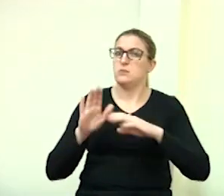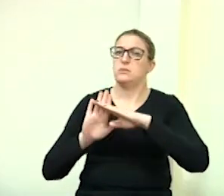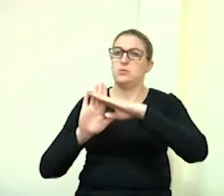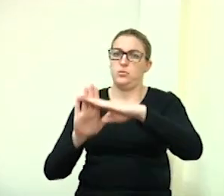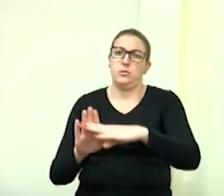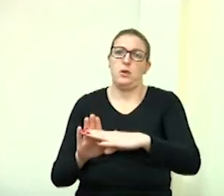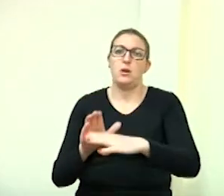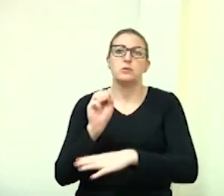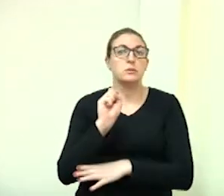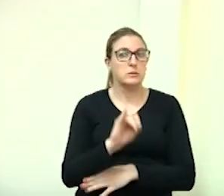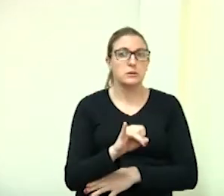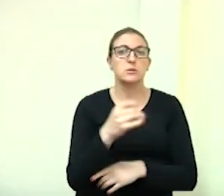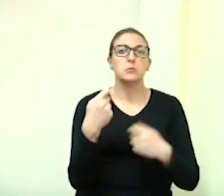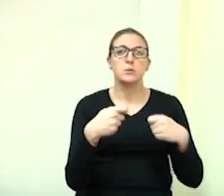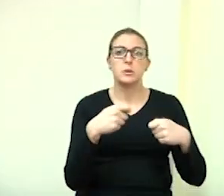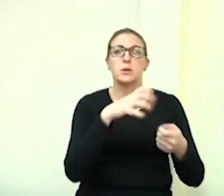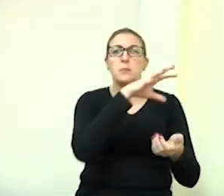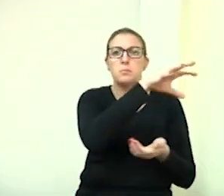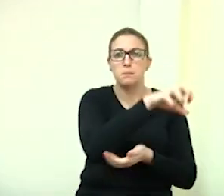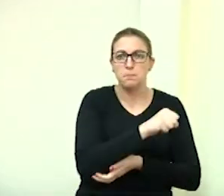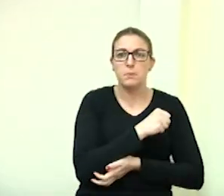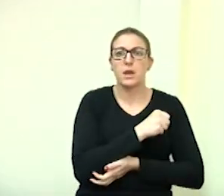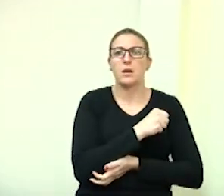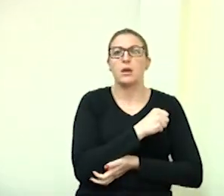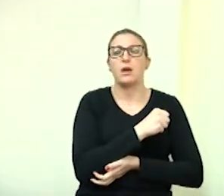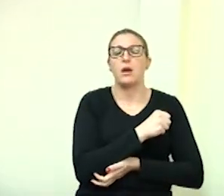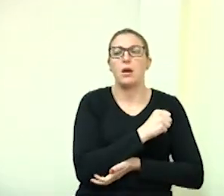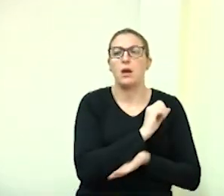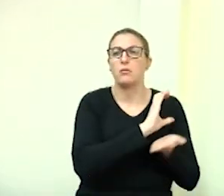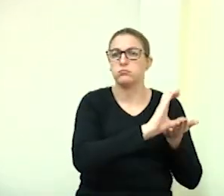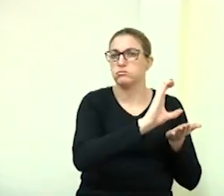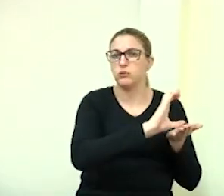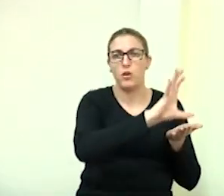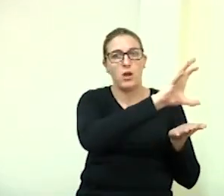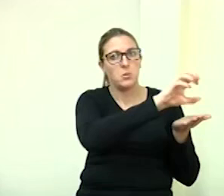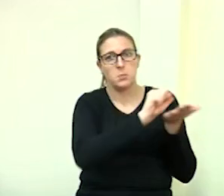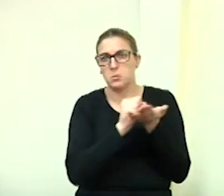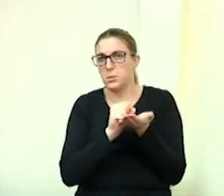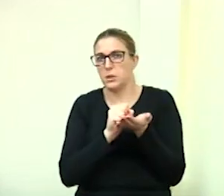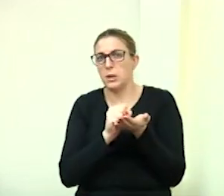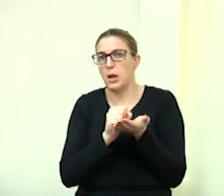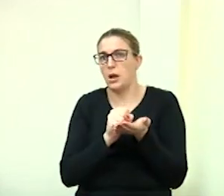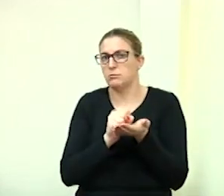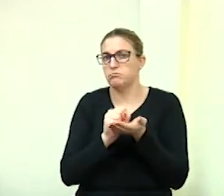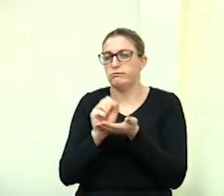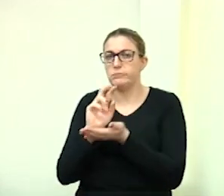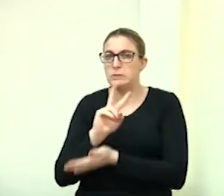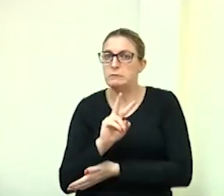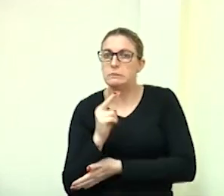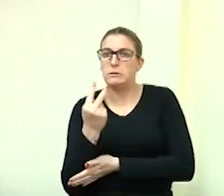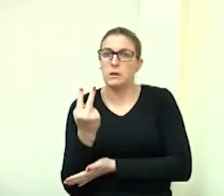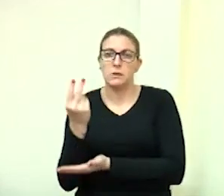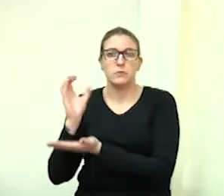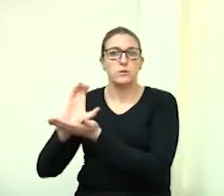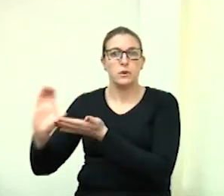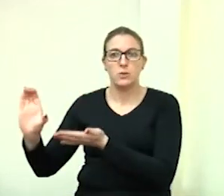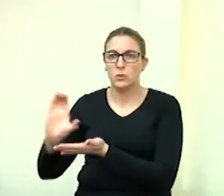tiver que tirar de um né de uma outra necessidade vamos dizer assim né que não é tão